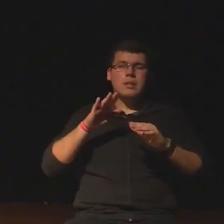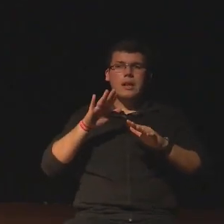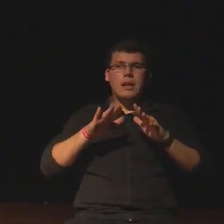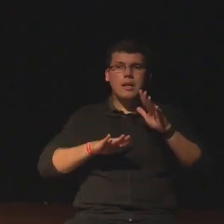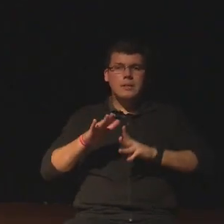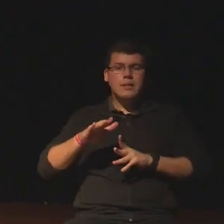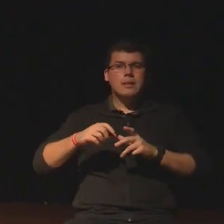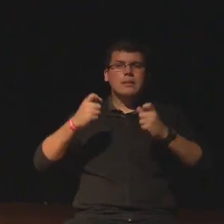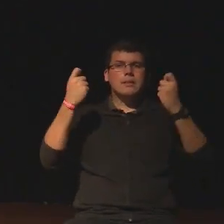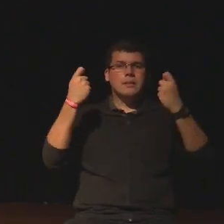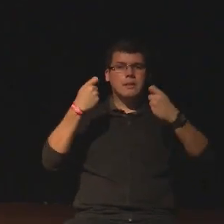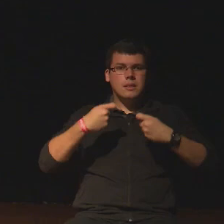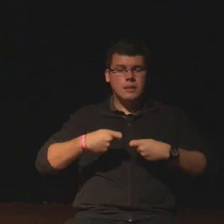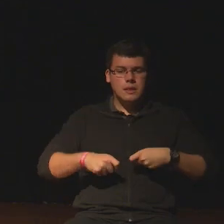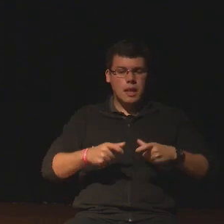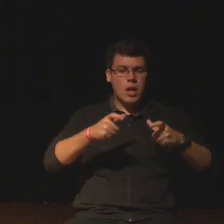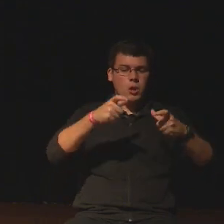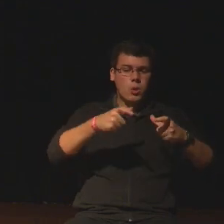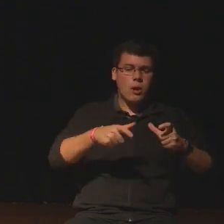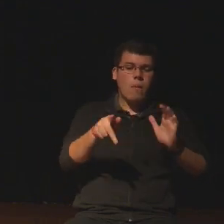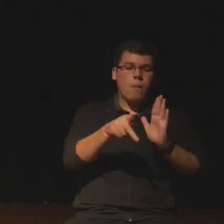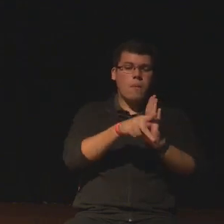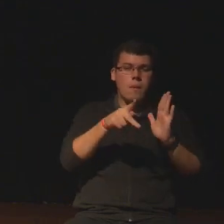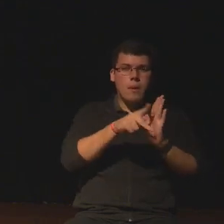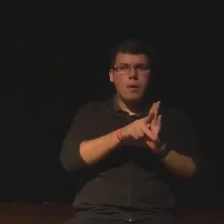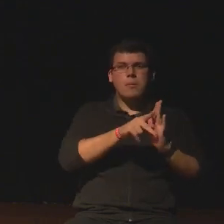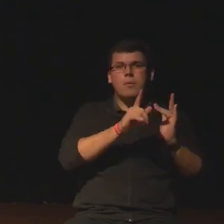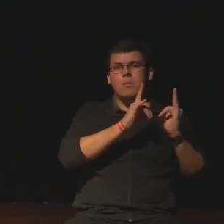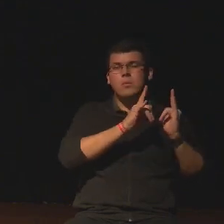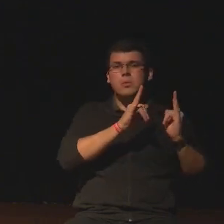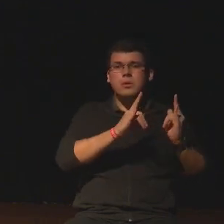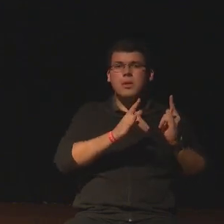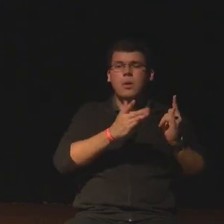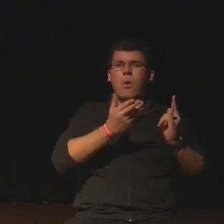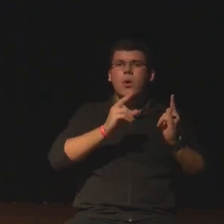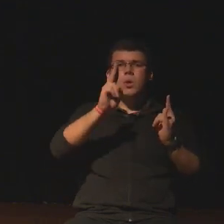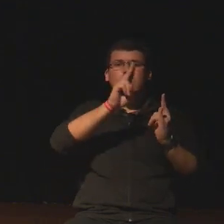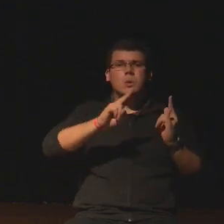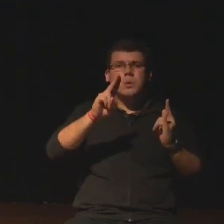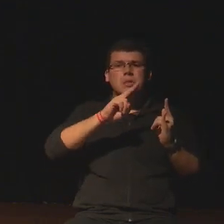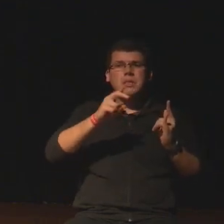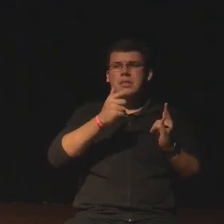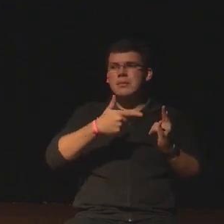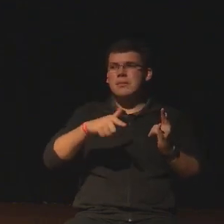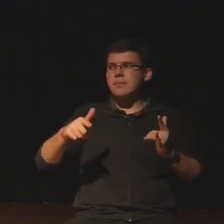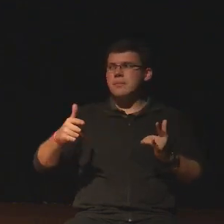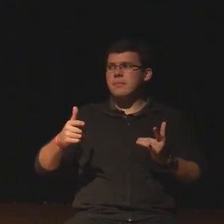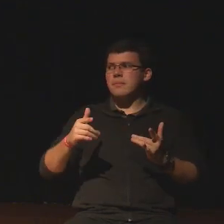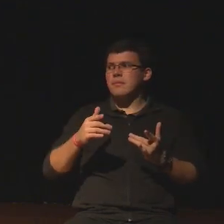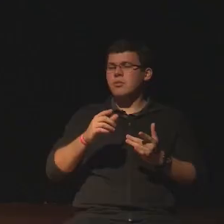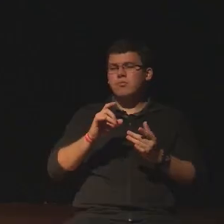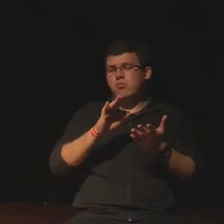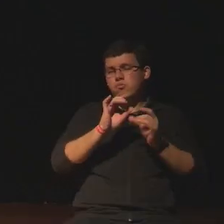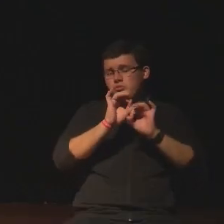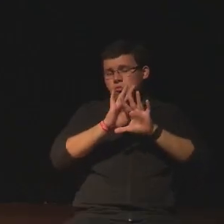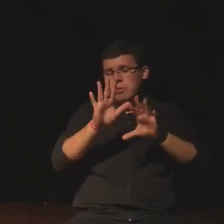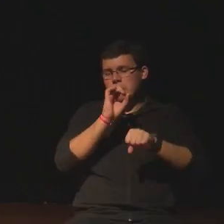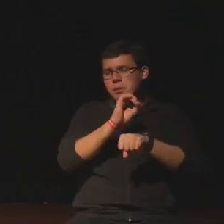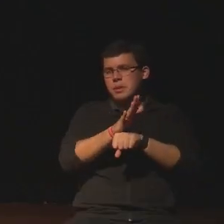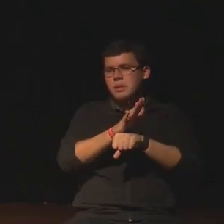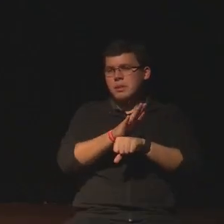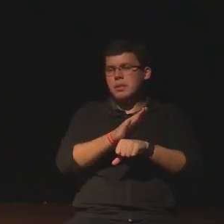próprio museu, que não estão sendo utilizados também, né? Então, vou colocar como uma sugestão. Tá